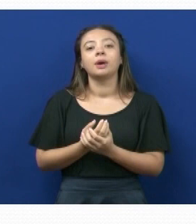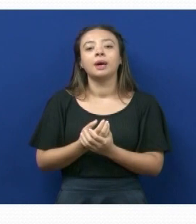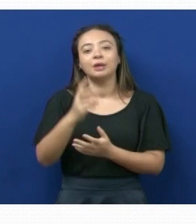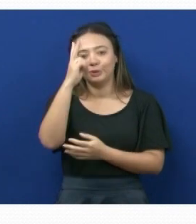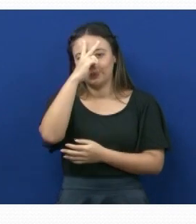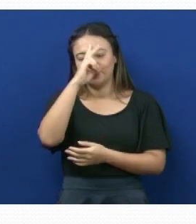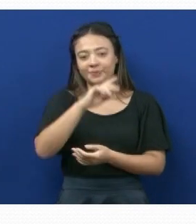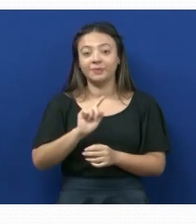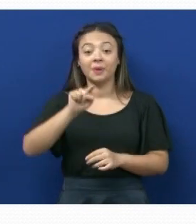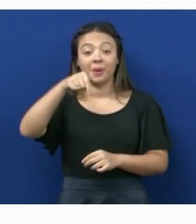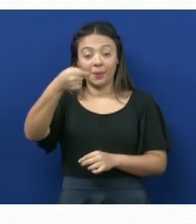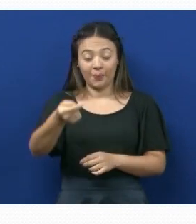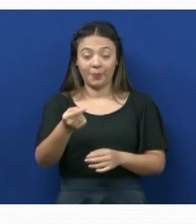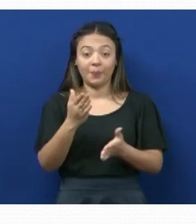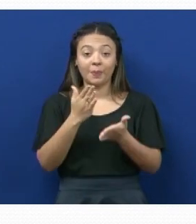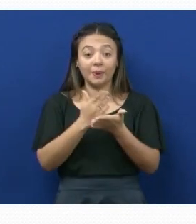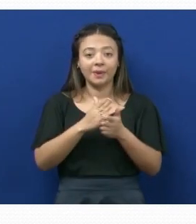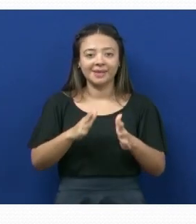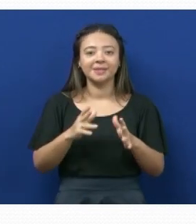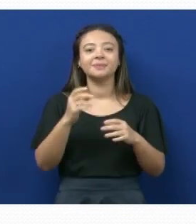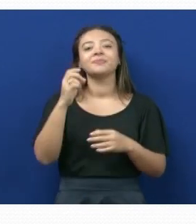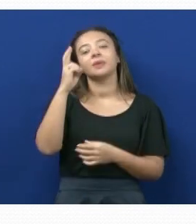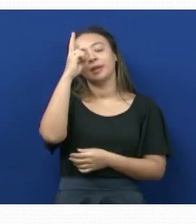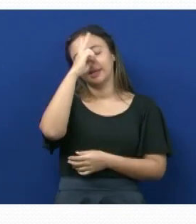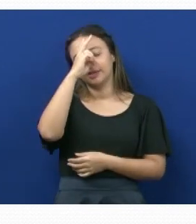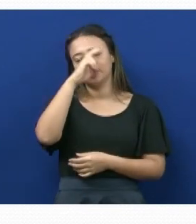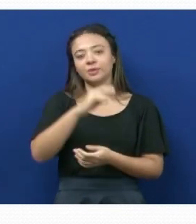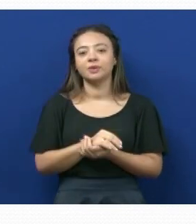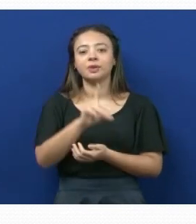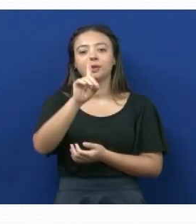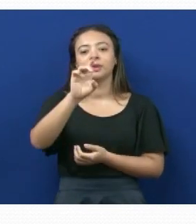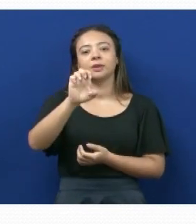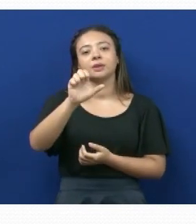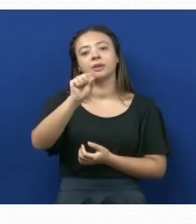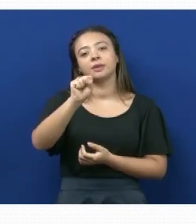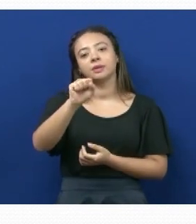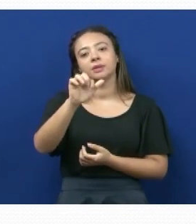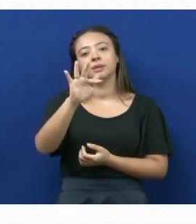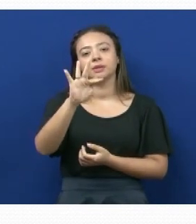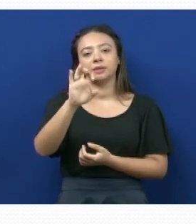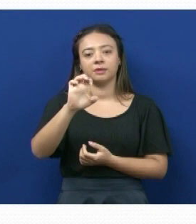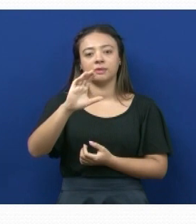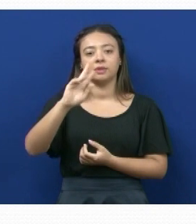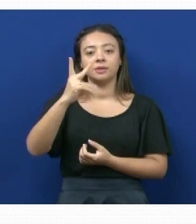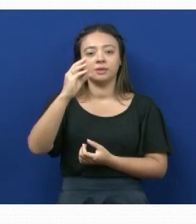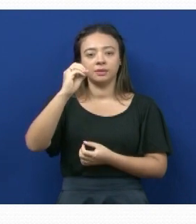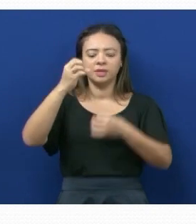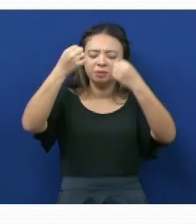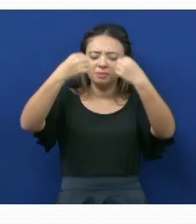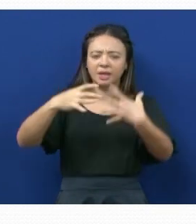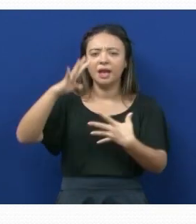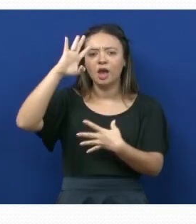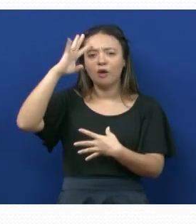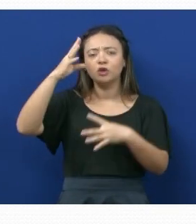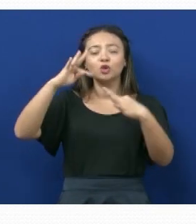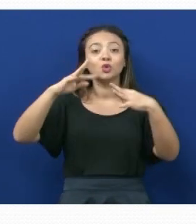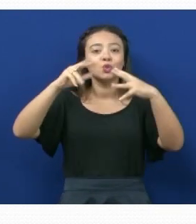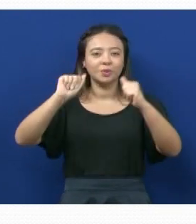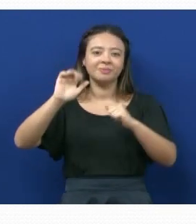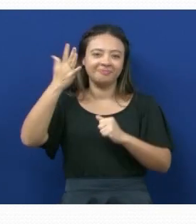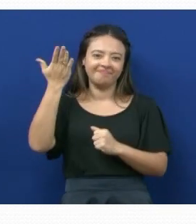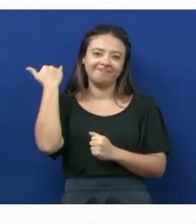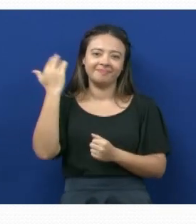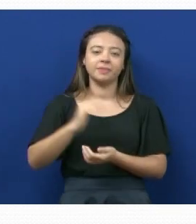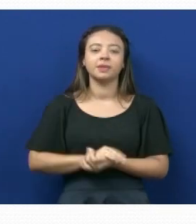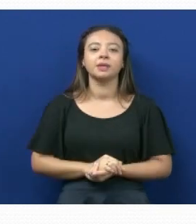história, aí vem o desfecho, que é a resolução de tudo que estava acontecendo até então, e a revelação do destino